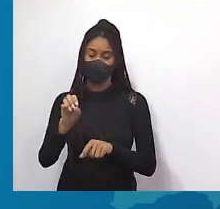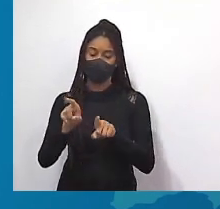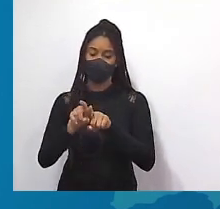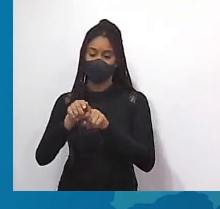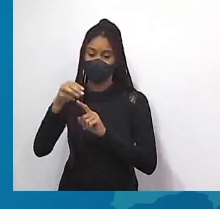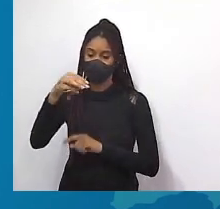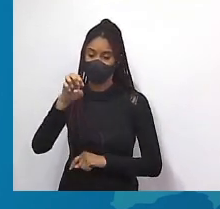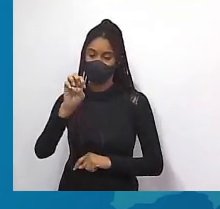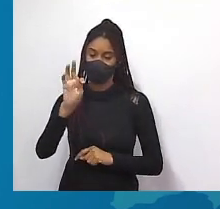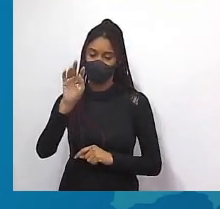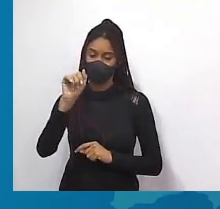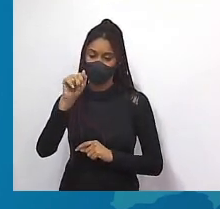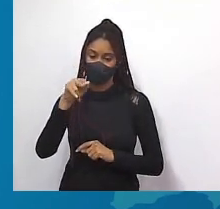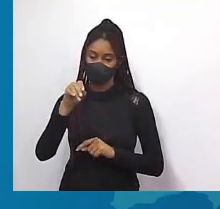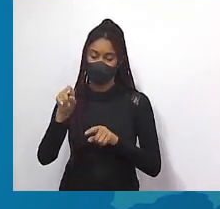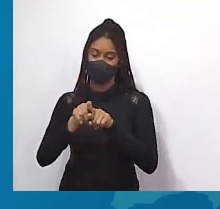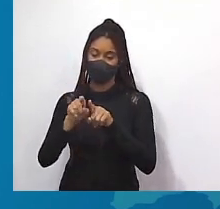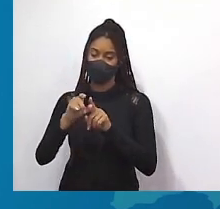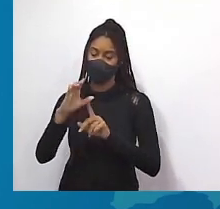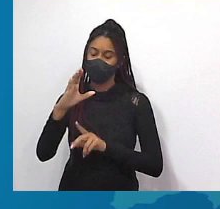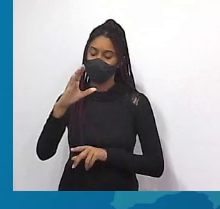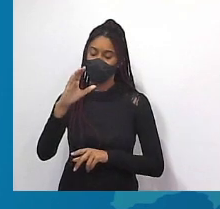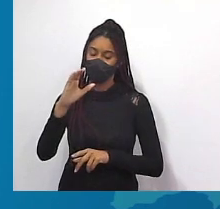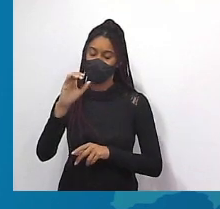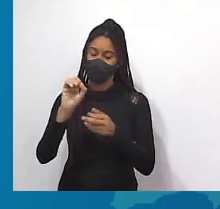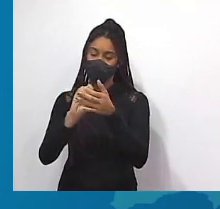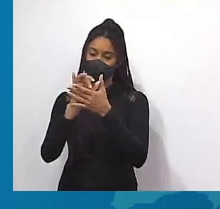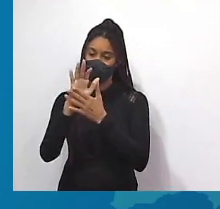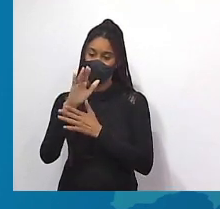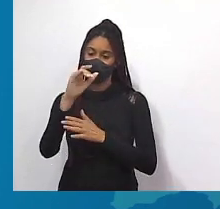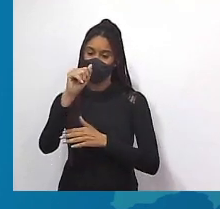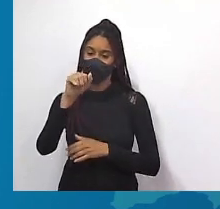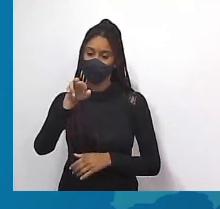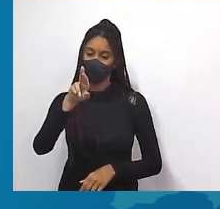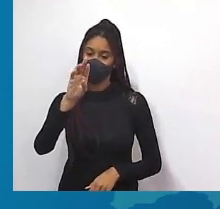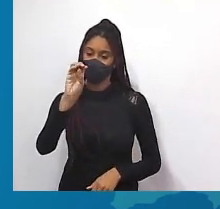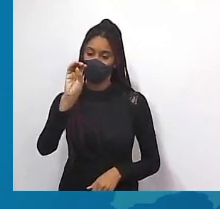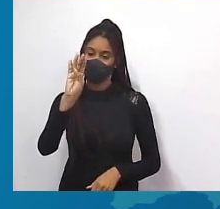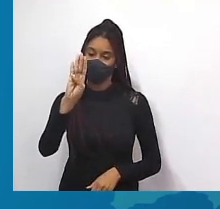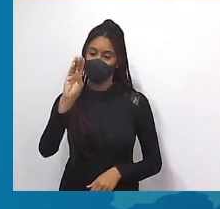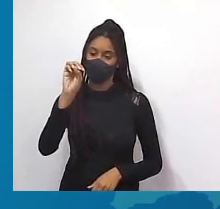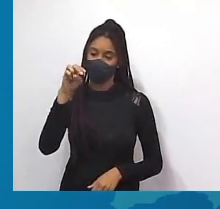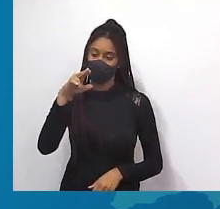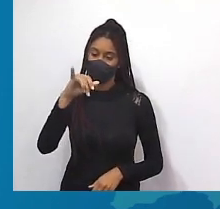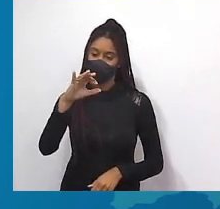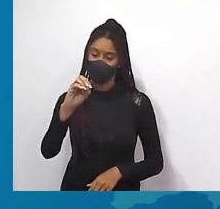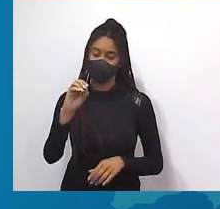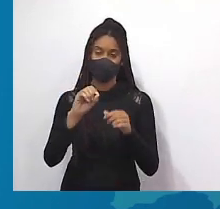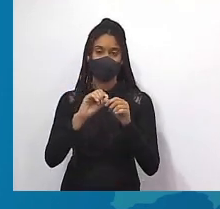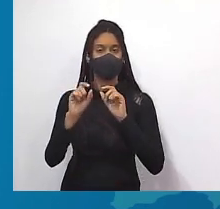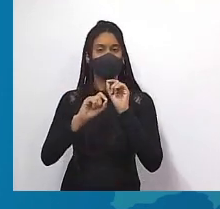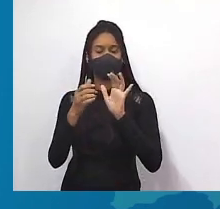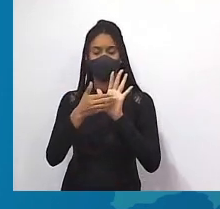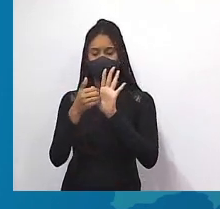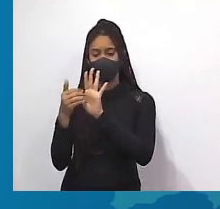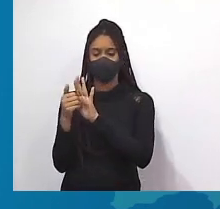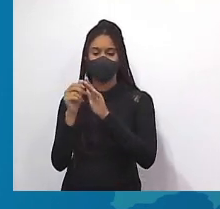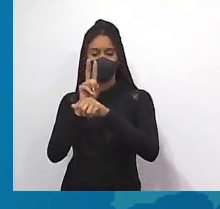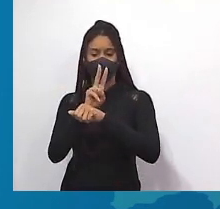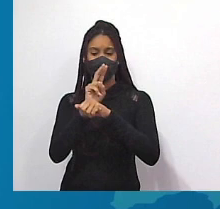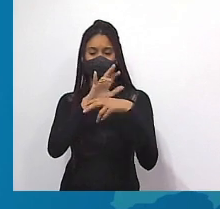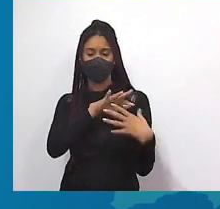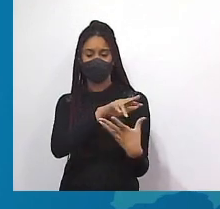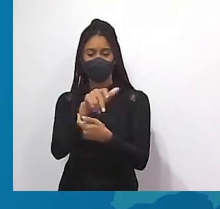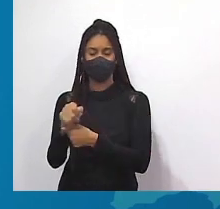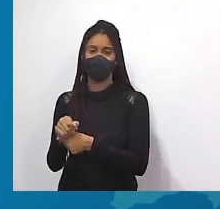carbônico, tá? Então, a destruição da camada de ozônio vai gerar maior incidência dos raios solares, é como se tirasse o filtro da Terra